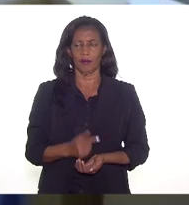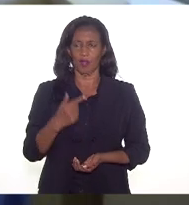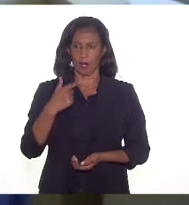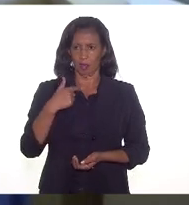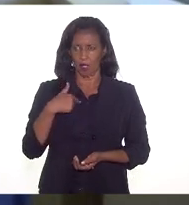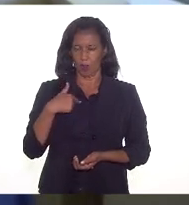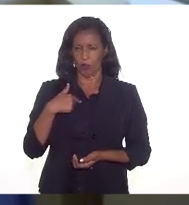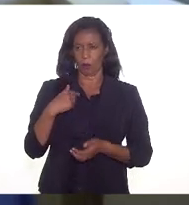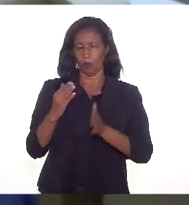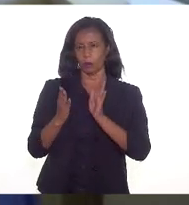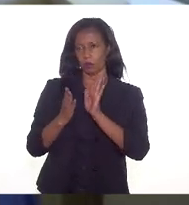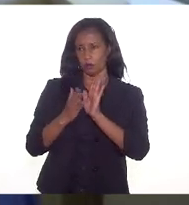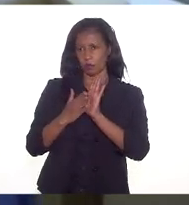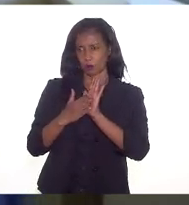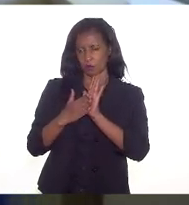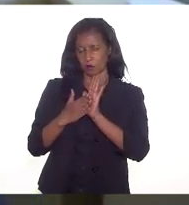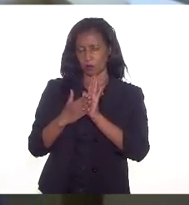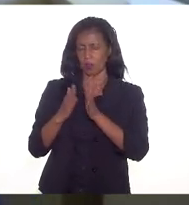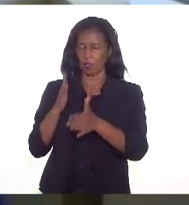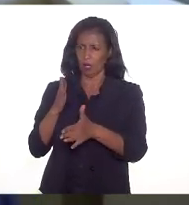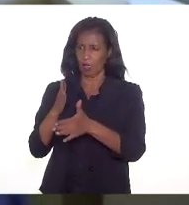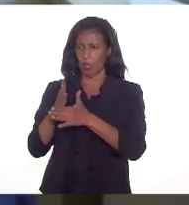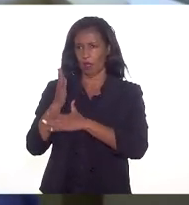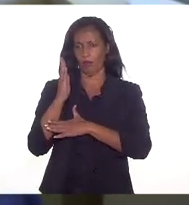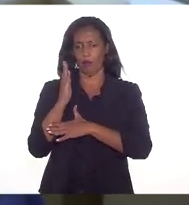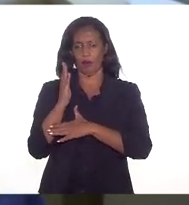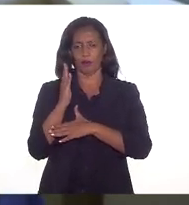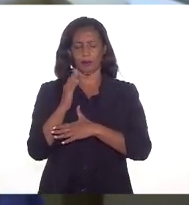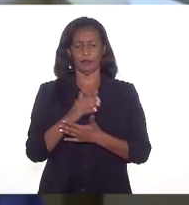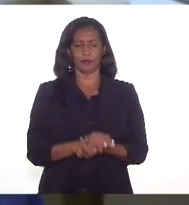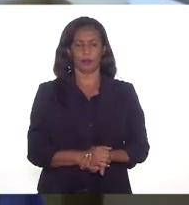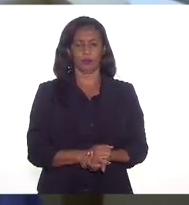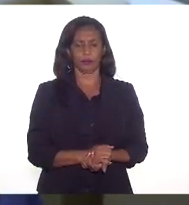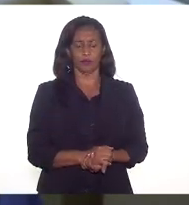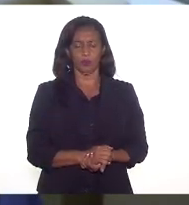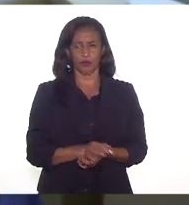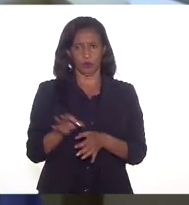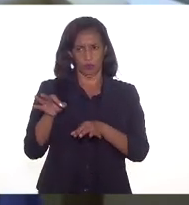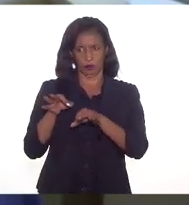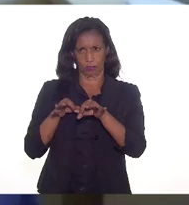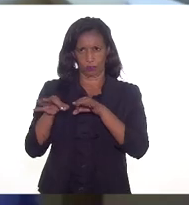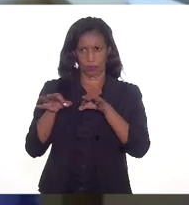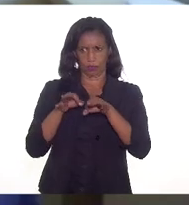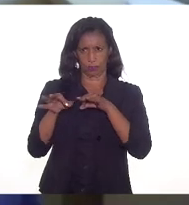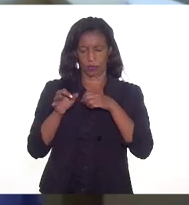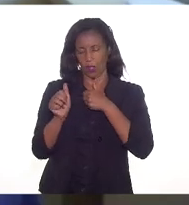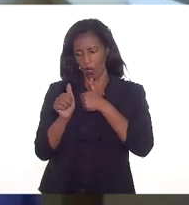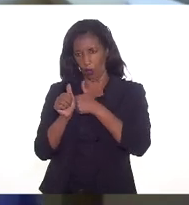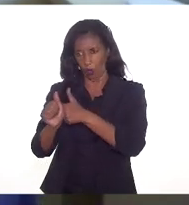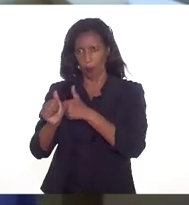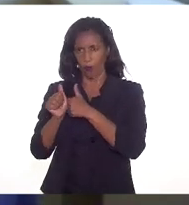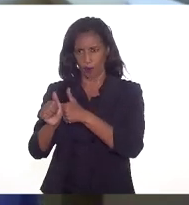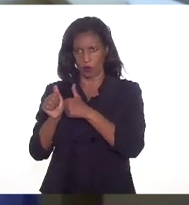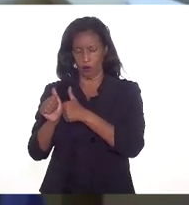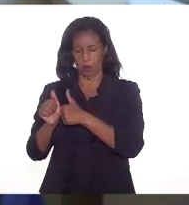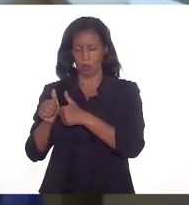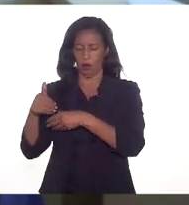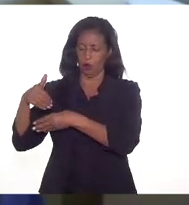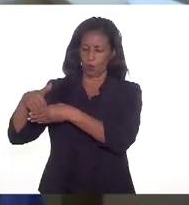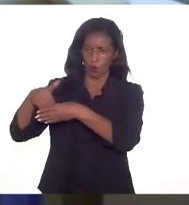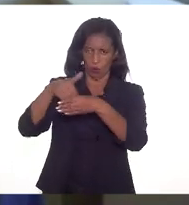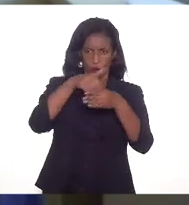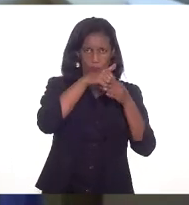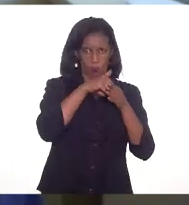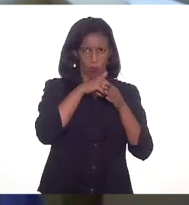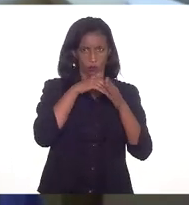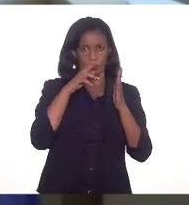propondo aprovar o projeto e acompanhando o voto do